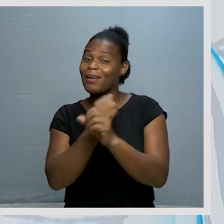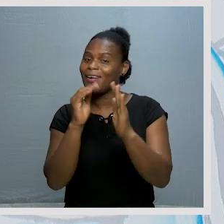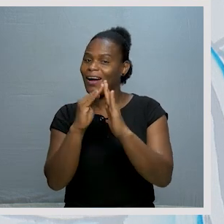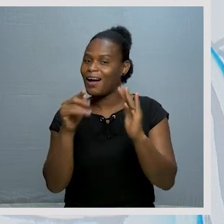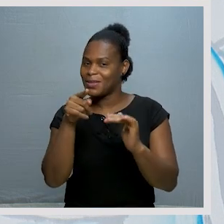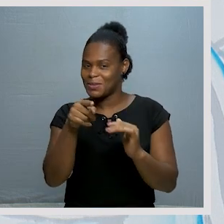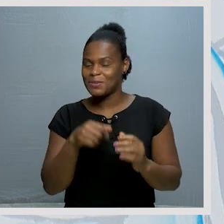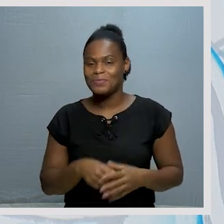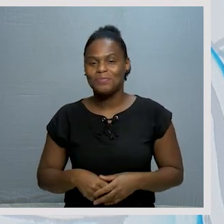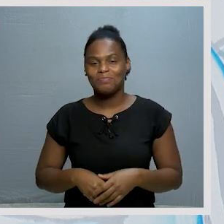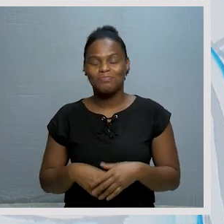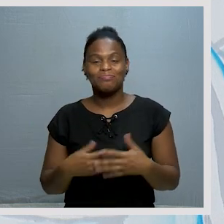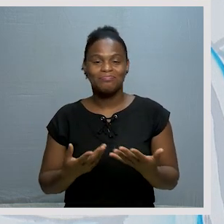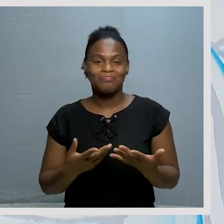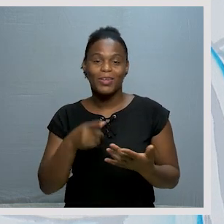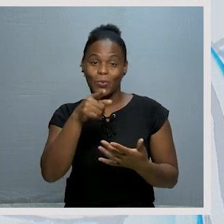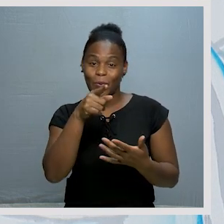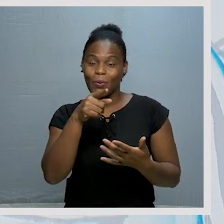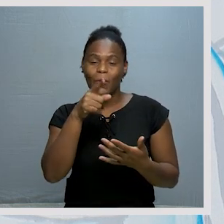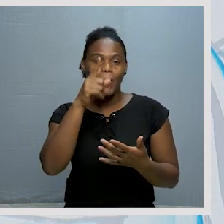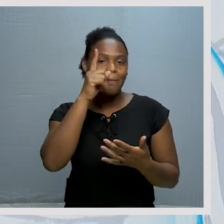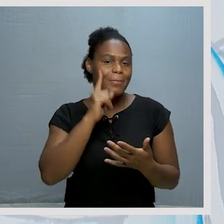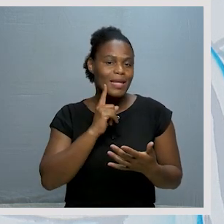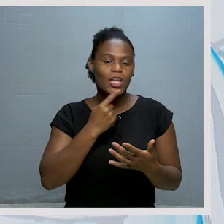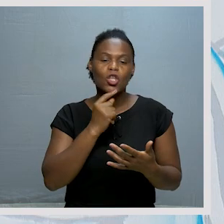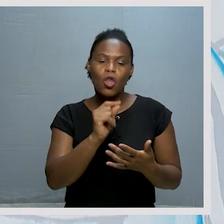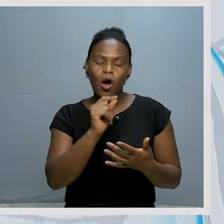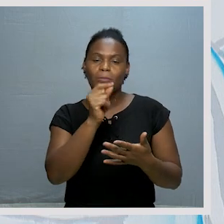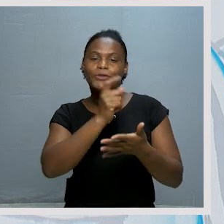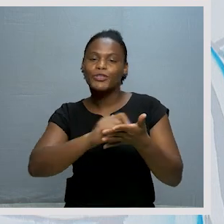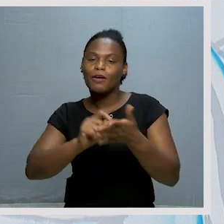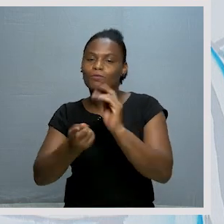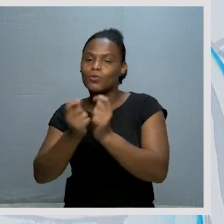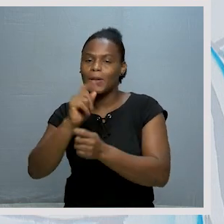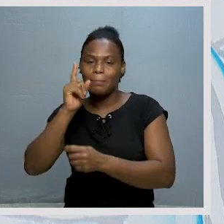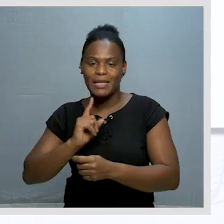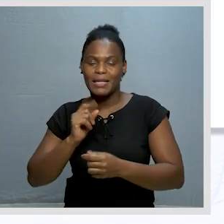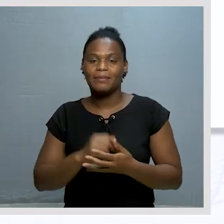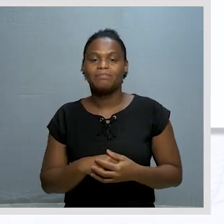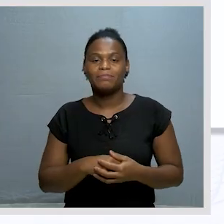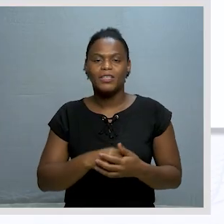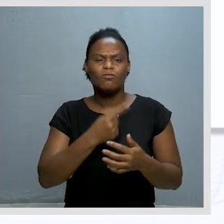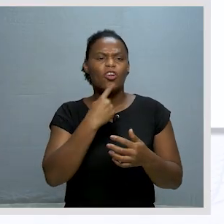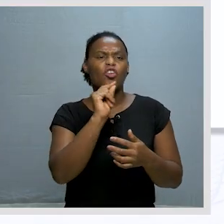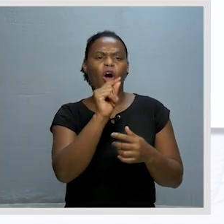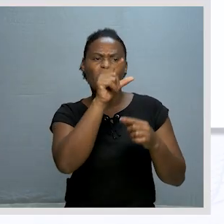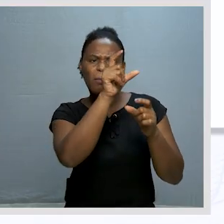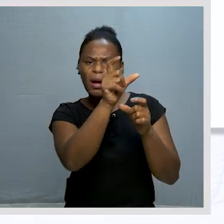casa. Exatamente isto. Escrevam o feminino dos nomes seguintes. Temos esses